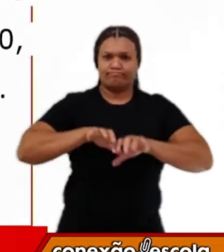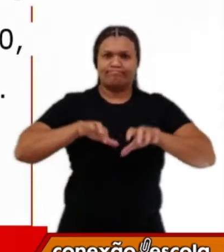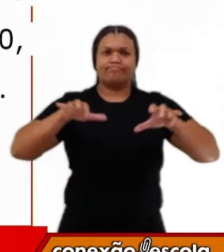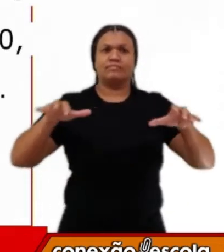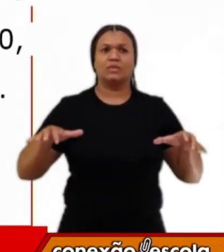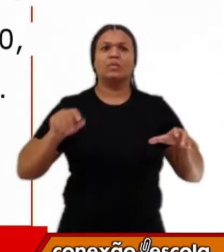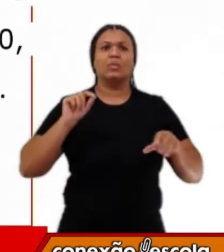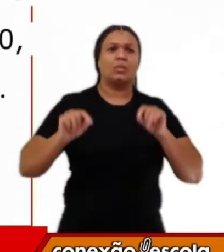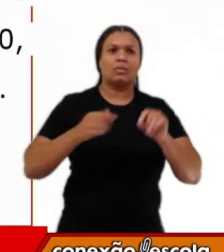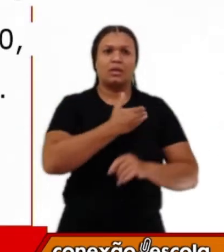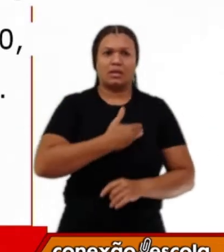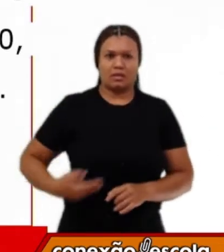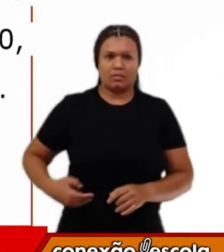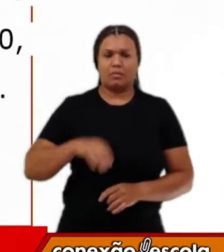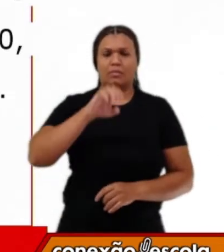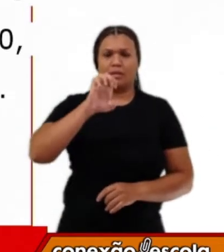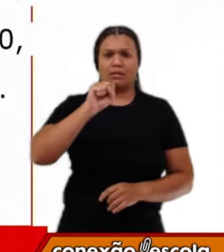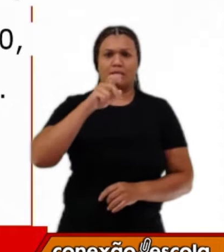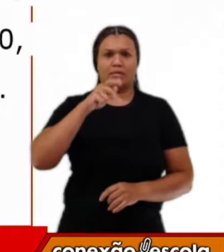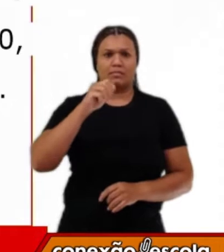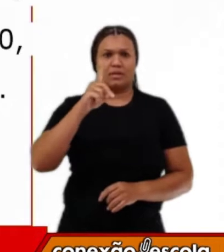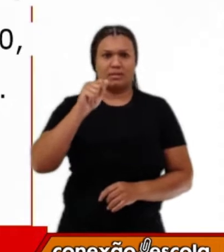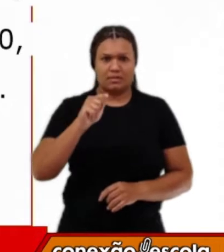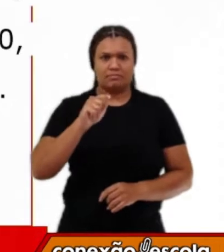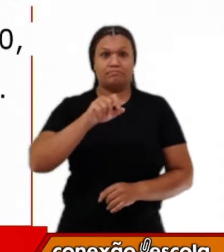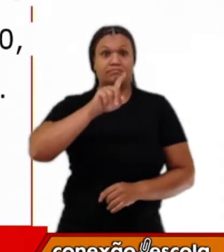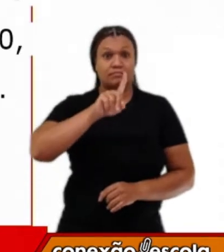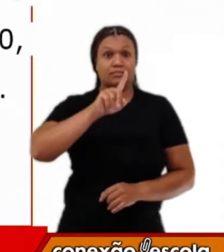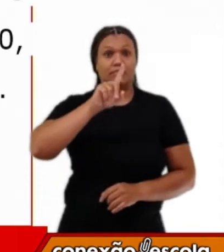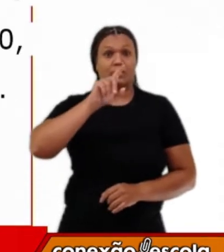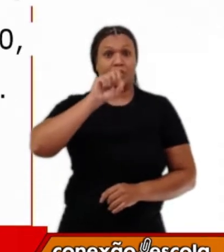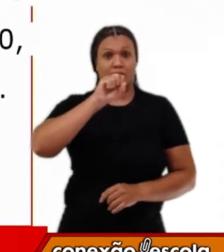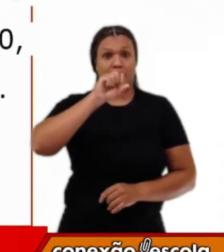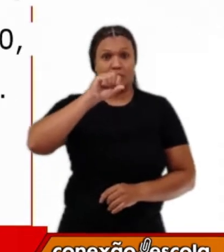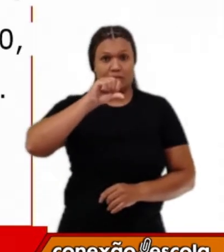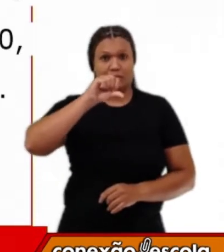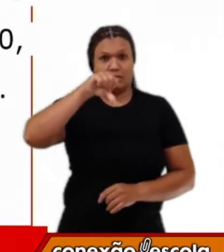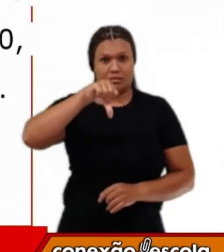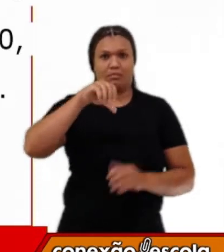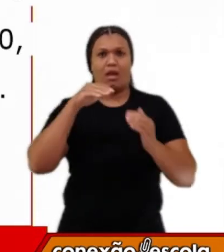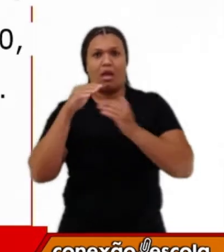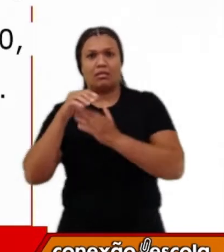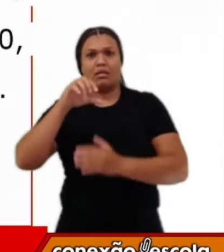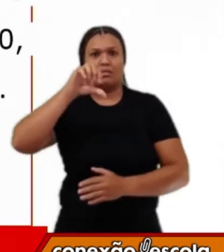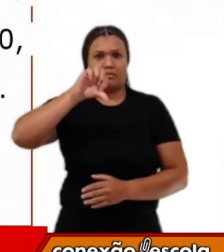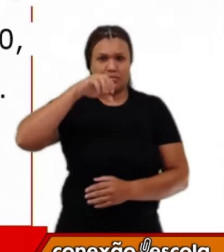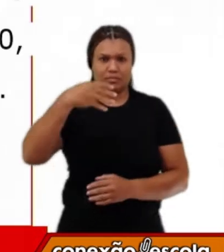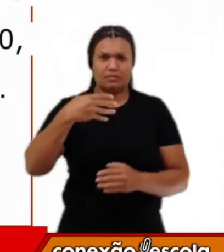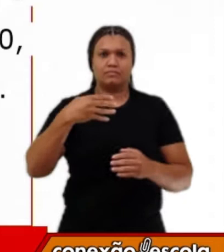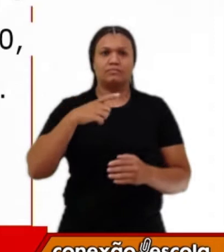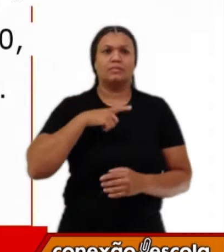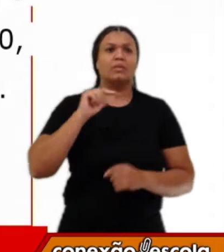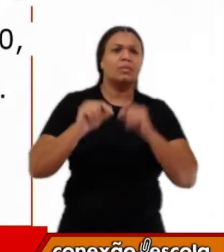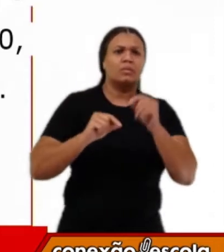de 89 a 1894, época em que o Brasil foi governado pelos militares Deodoro da Fonseca e Floriano